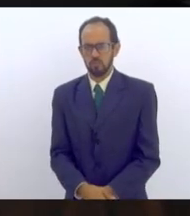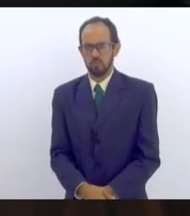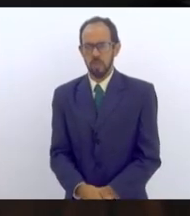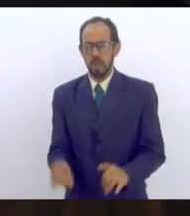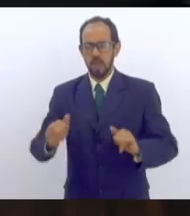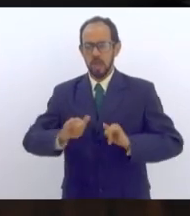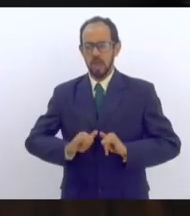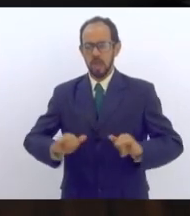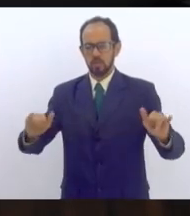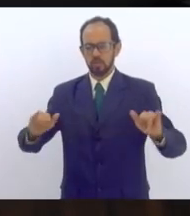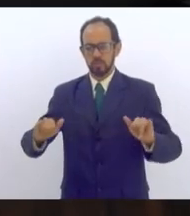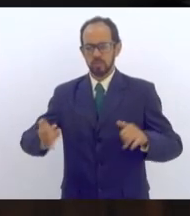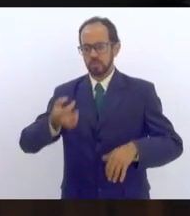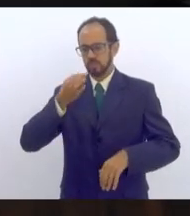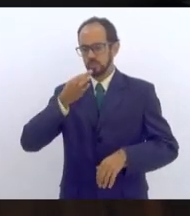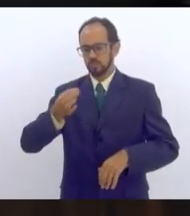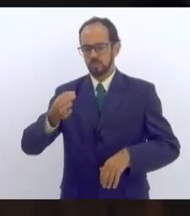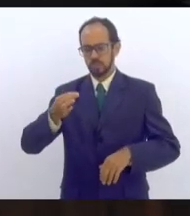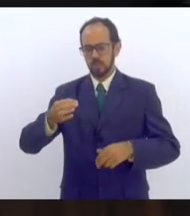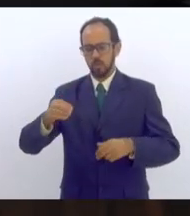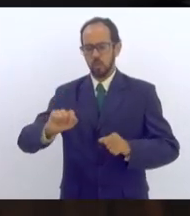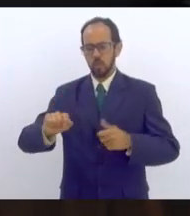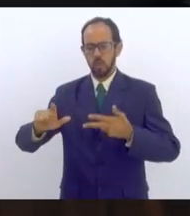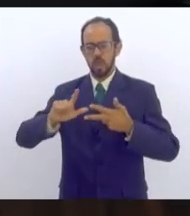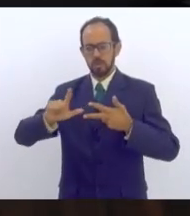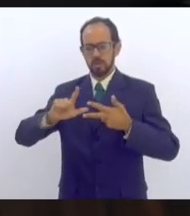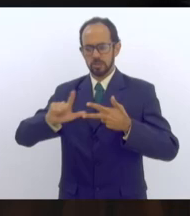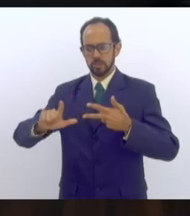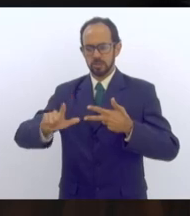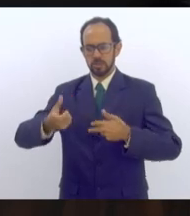Anuncio. Indicação legislativa número